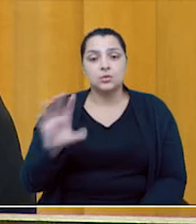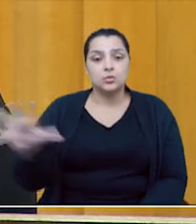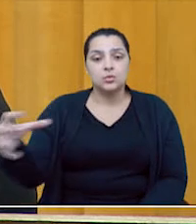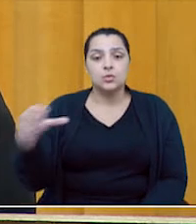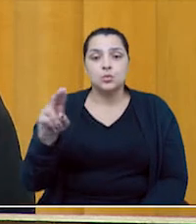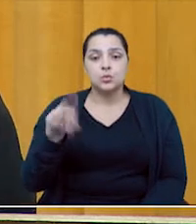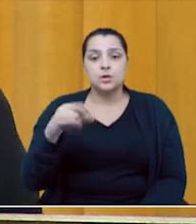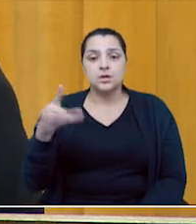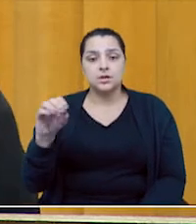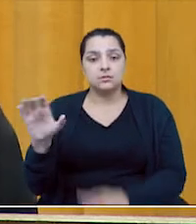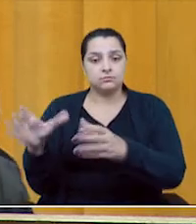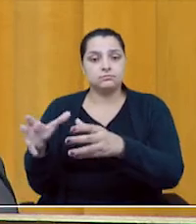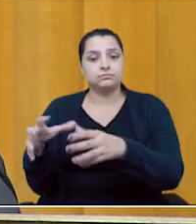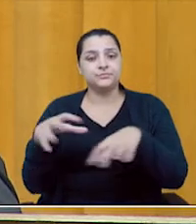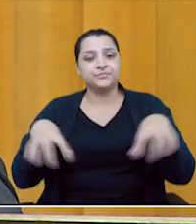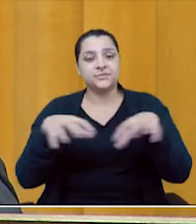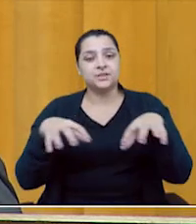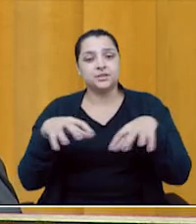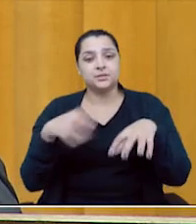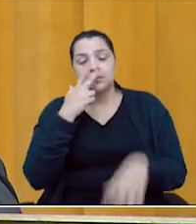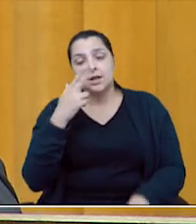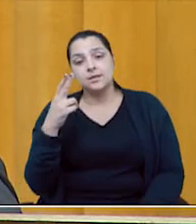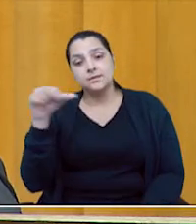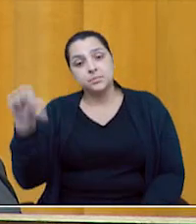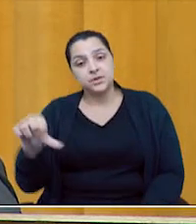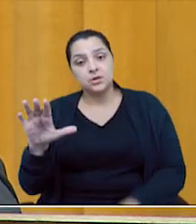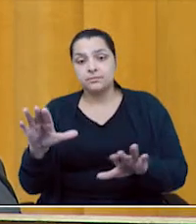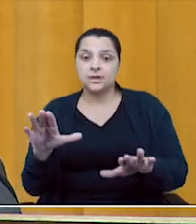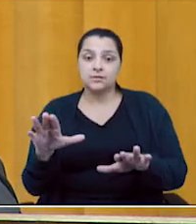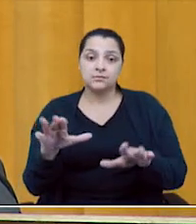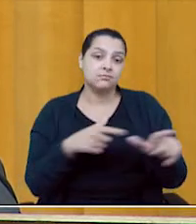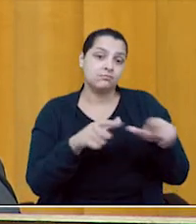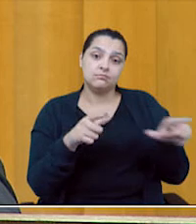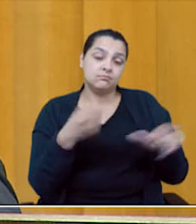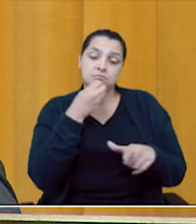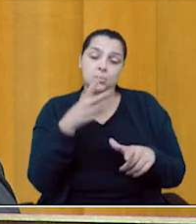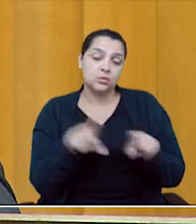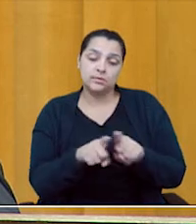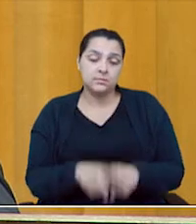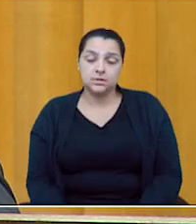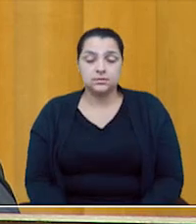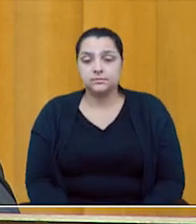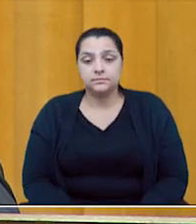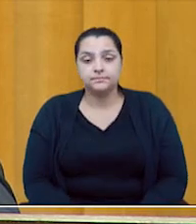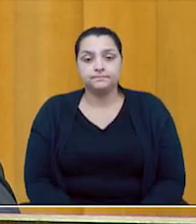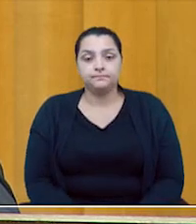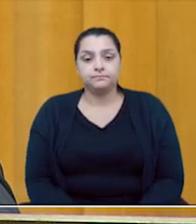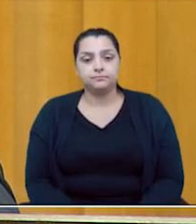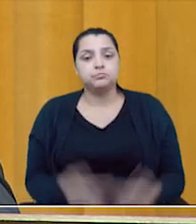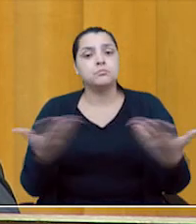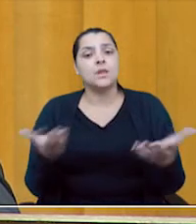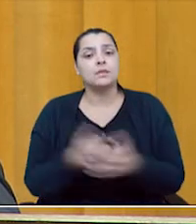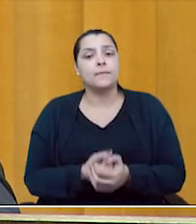o cenário parece um pouco pior, mas o dos demais não é tão bom assim. E agora, quais são as perspectivas? Bom, o que tem